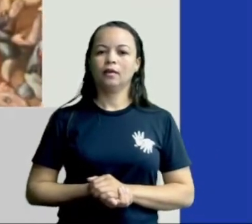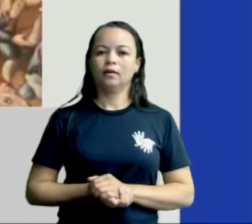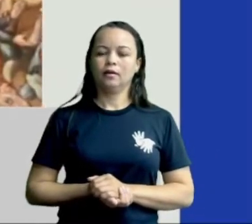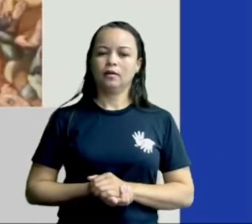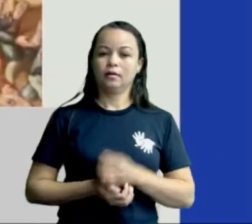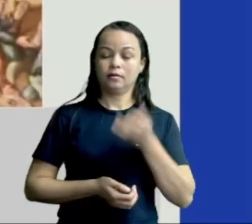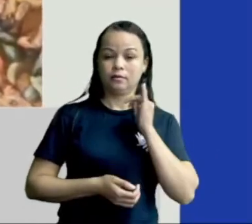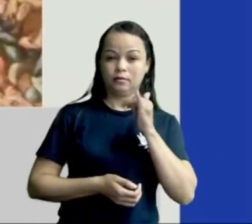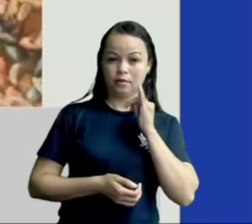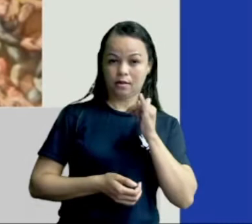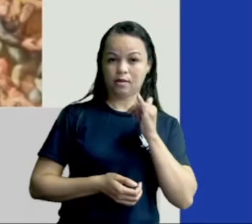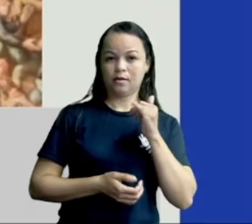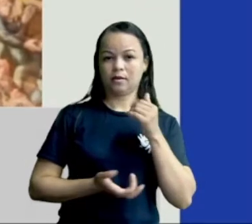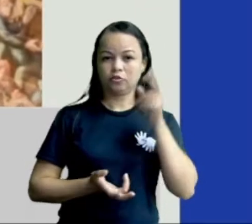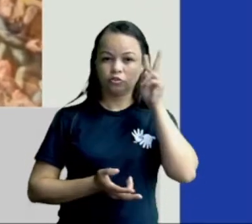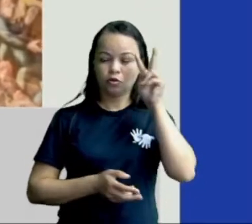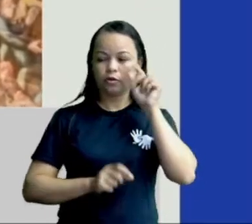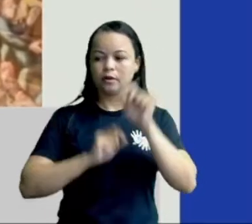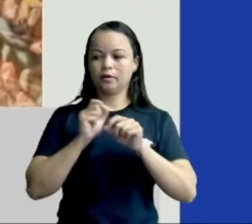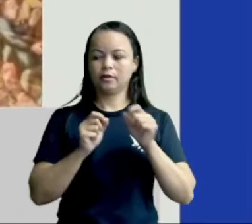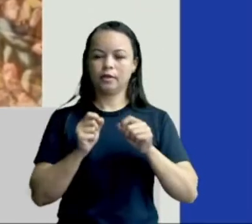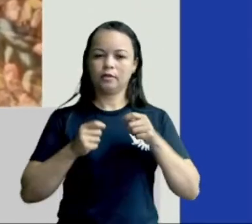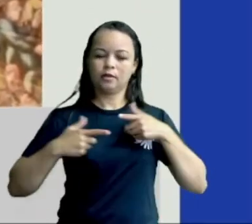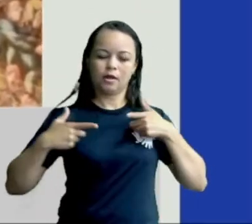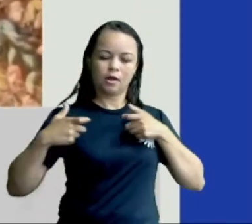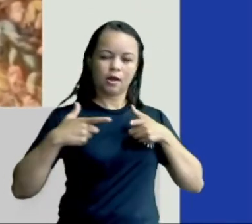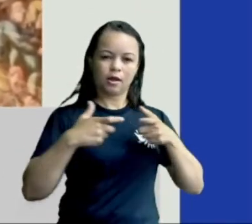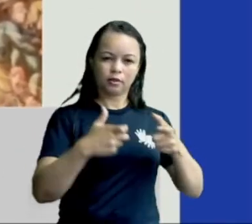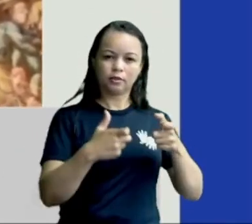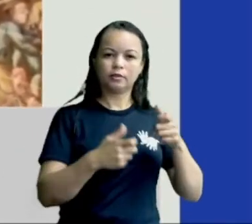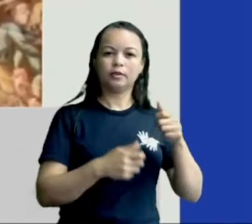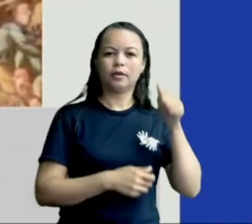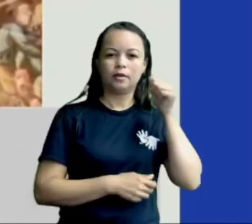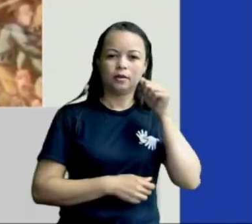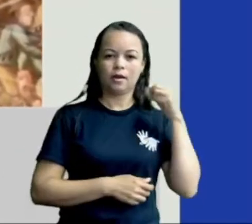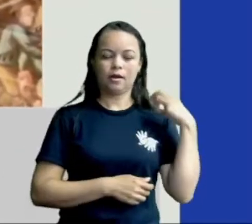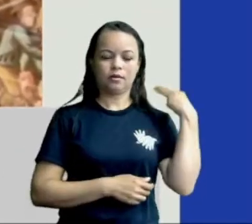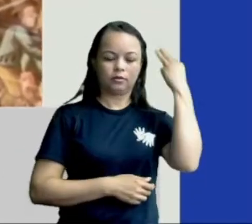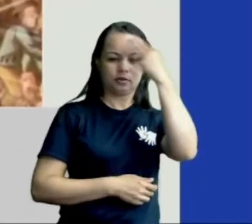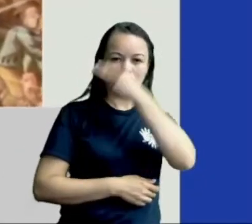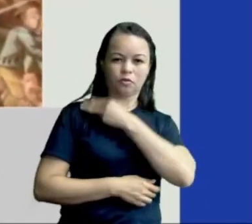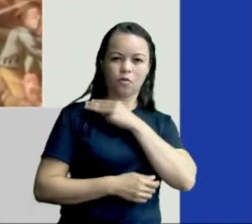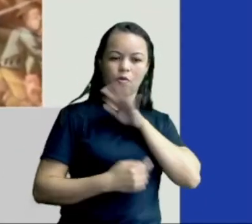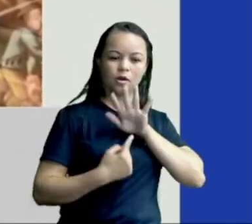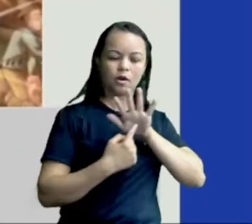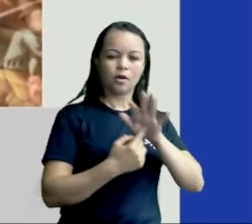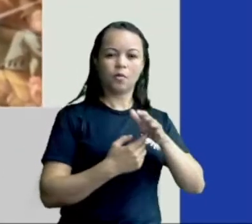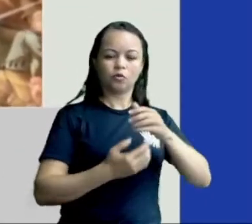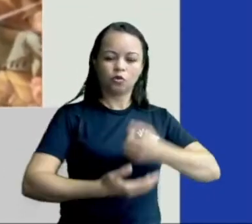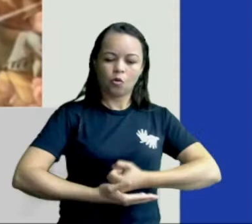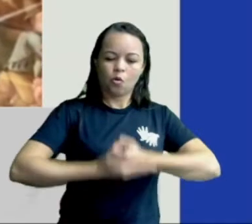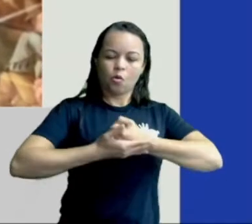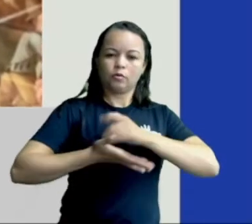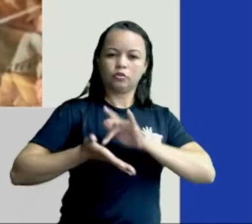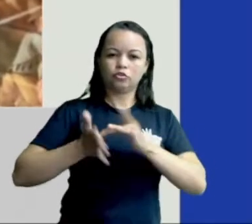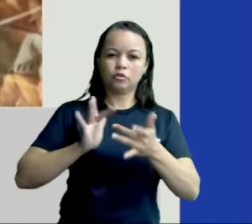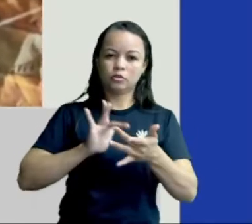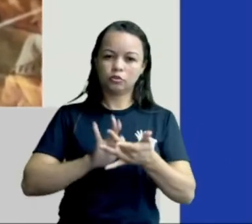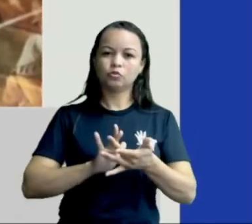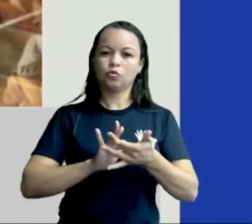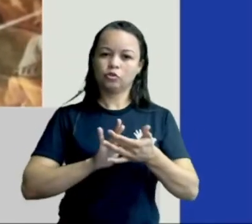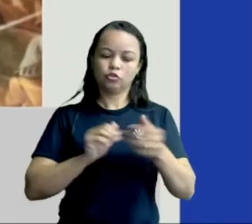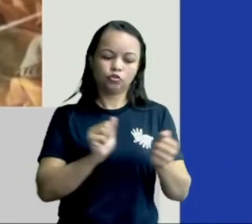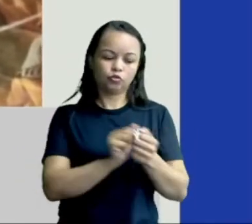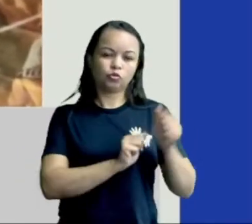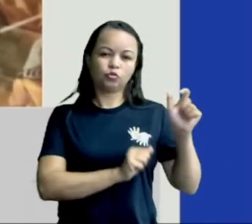Narra a tradição que durante os fortes combates, Nossa Senhora apareceu aos soldados com o menino Jesus no braço, na companhia de